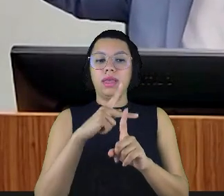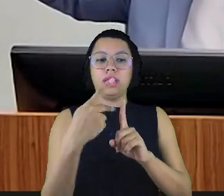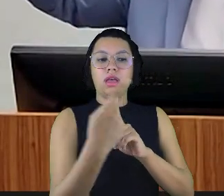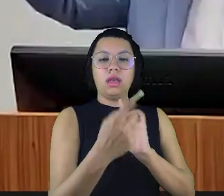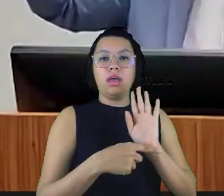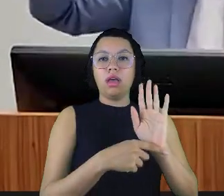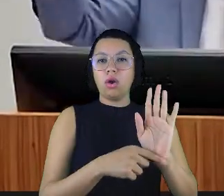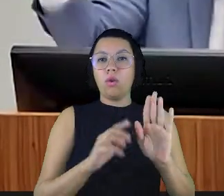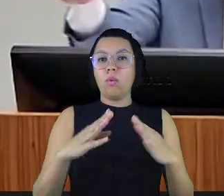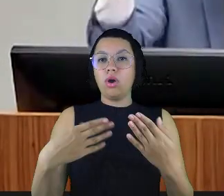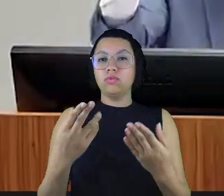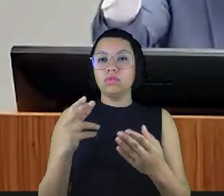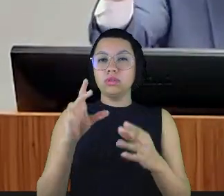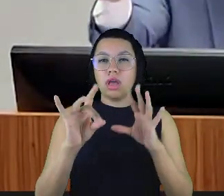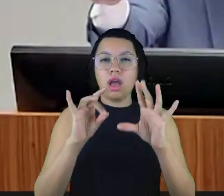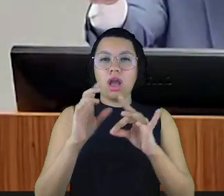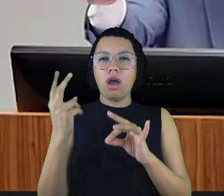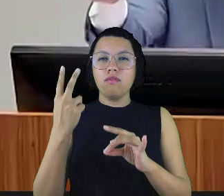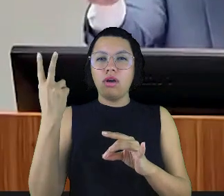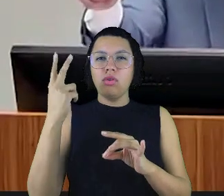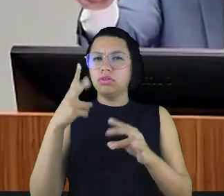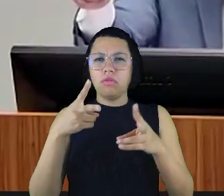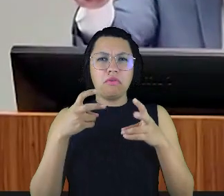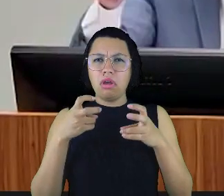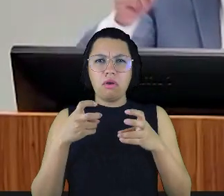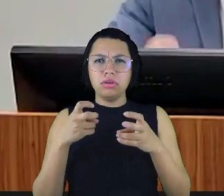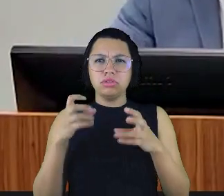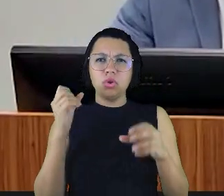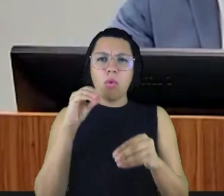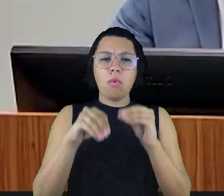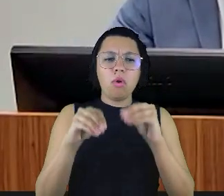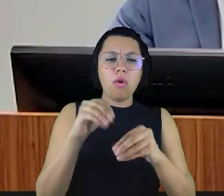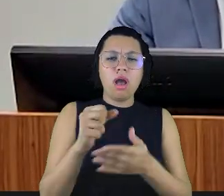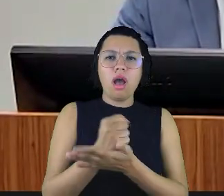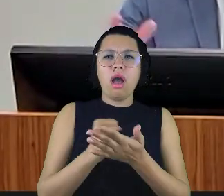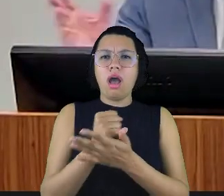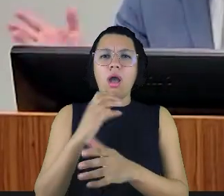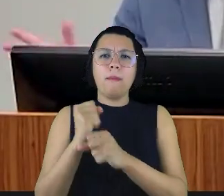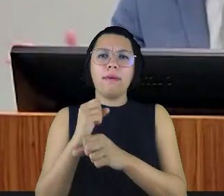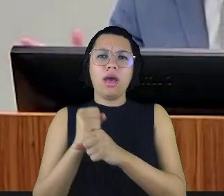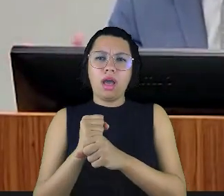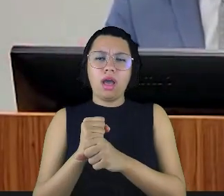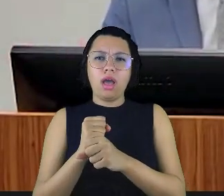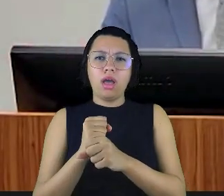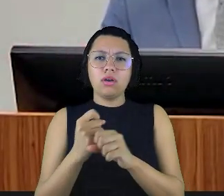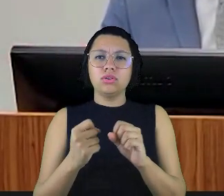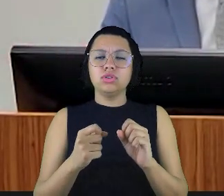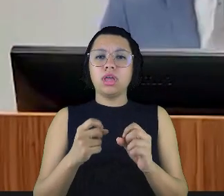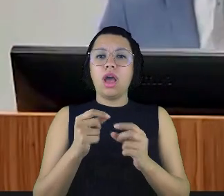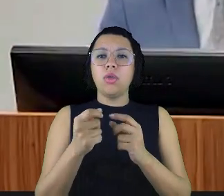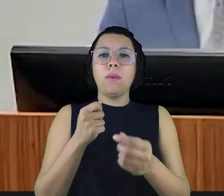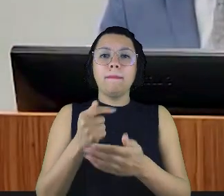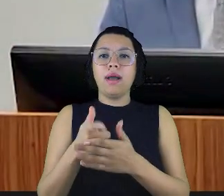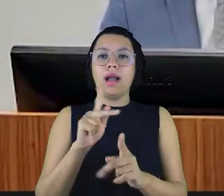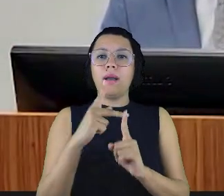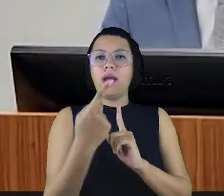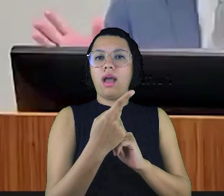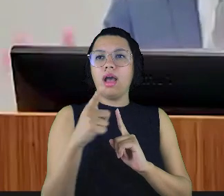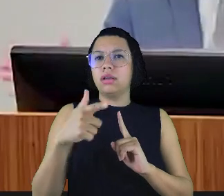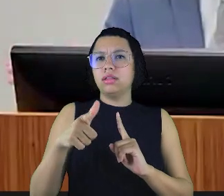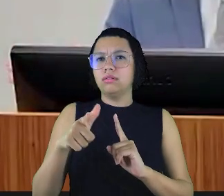valores que foram reconhecidos como não componentes da base de cálculo da contribuição previdenciária. Nós não temos